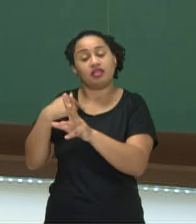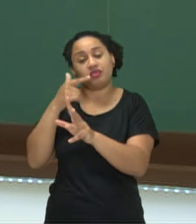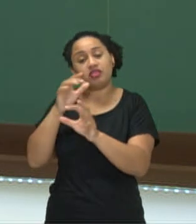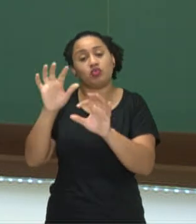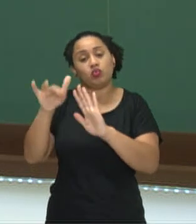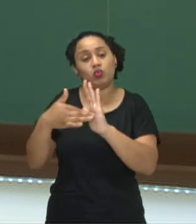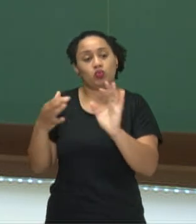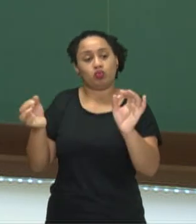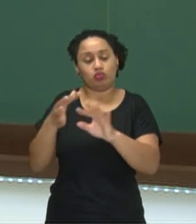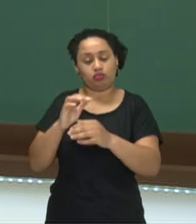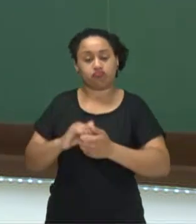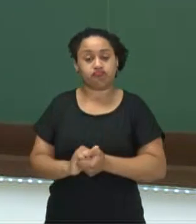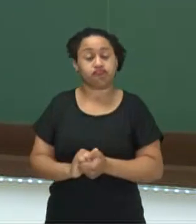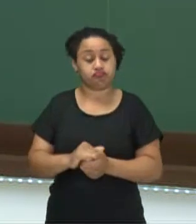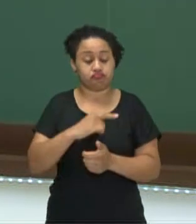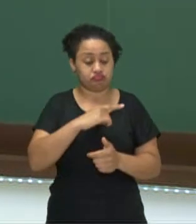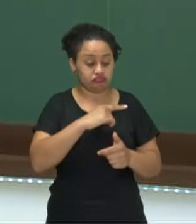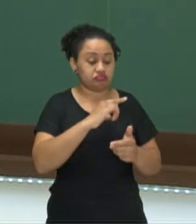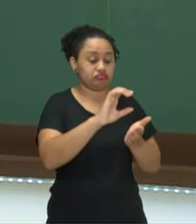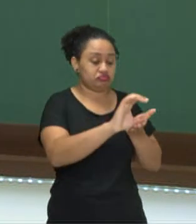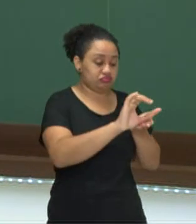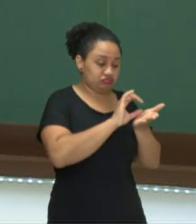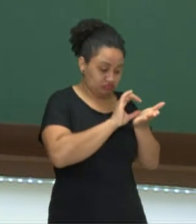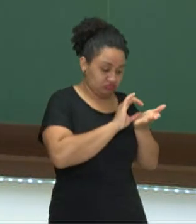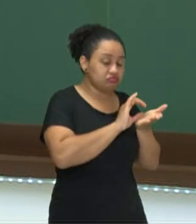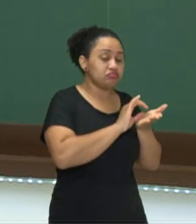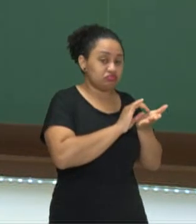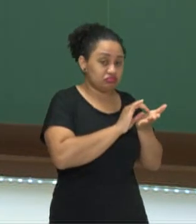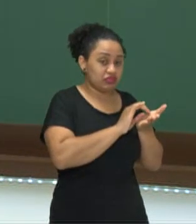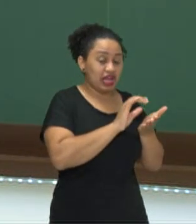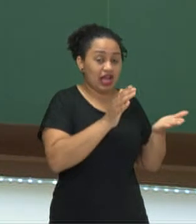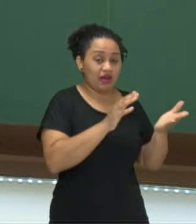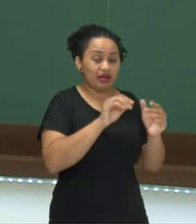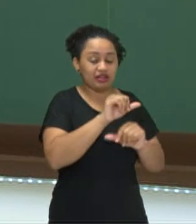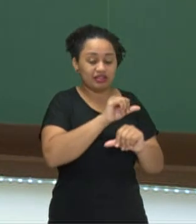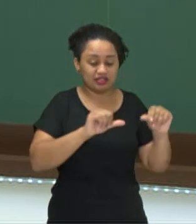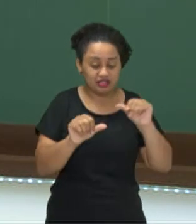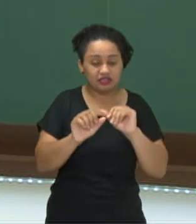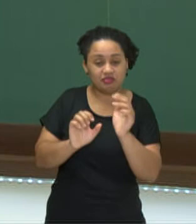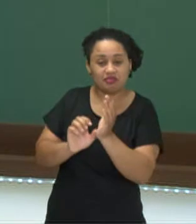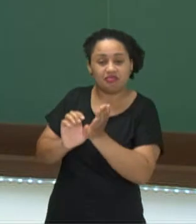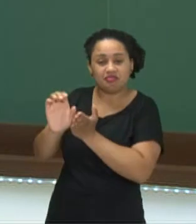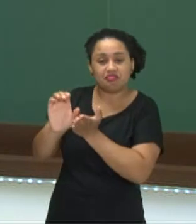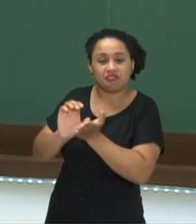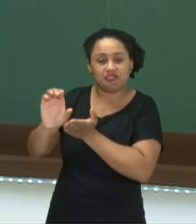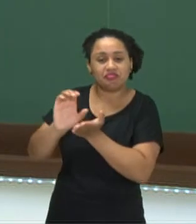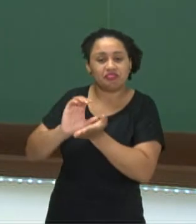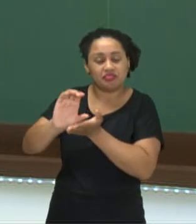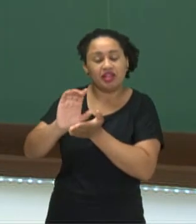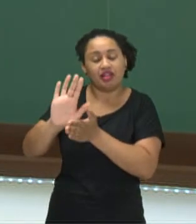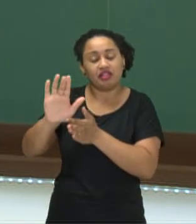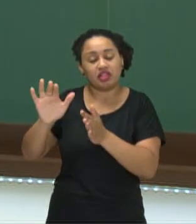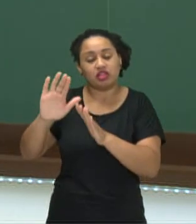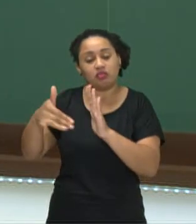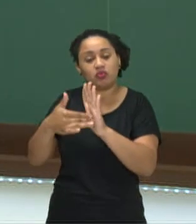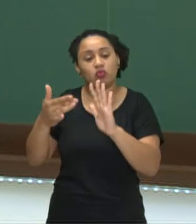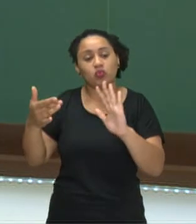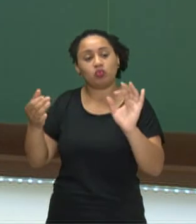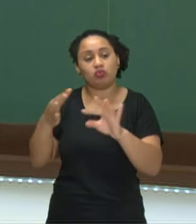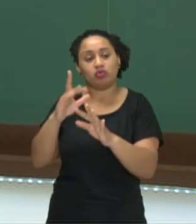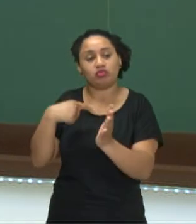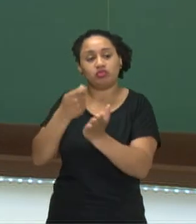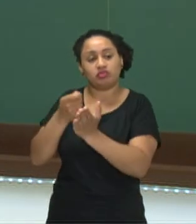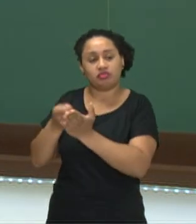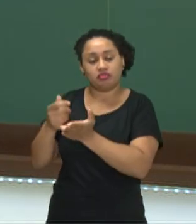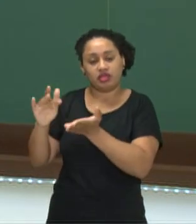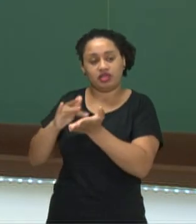seja, o tablet, ela tinha um ativo que ela está transformando num passivo até que ela termine de quitar, para esse